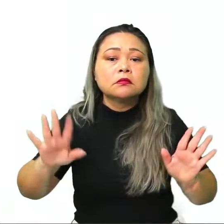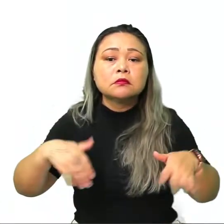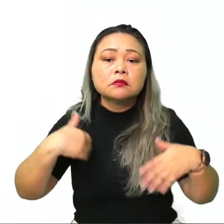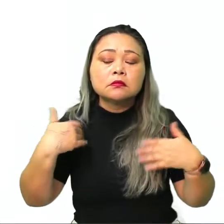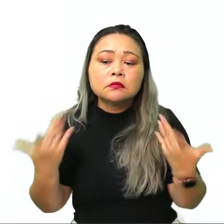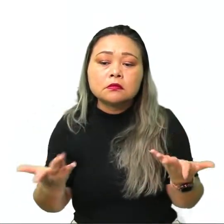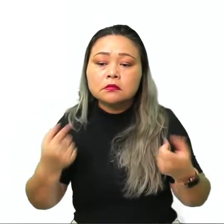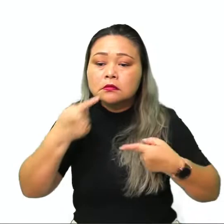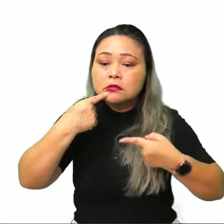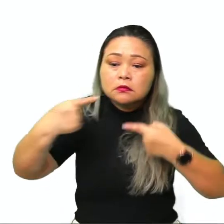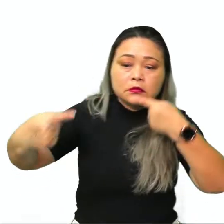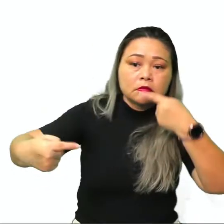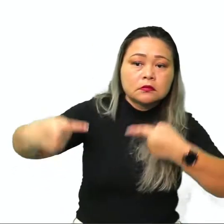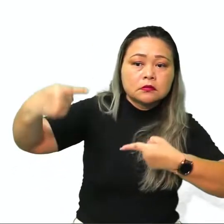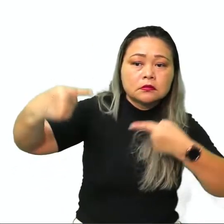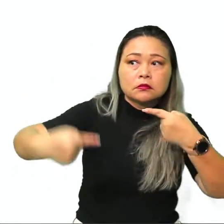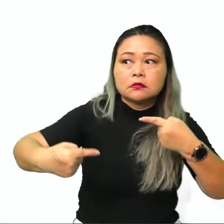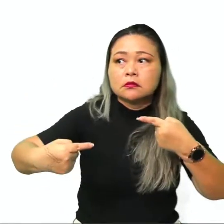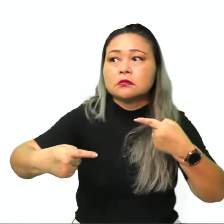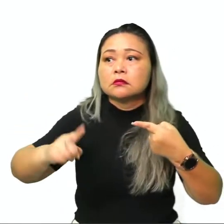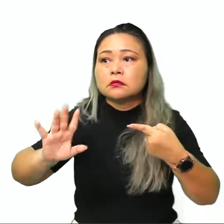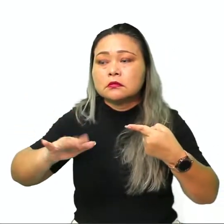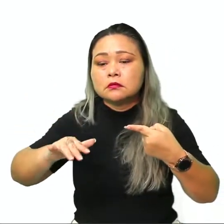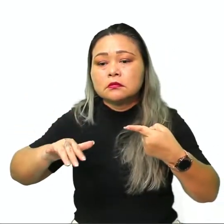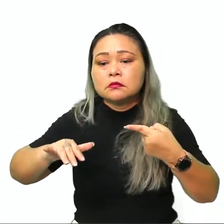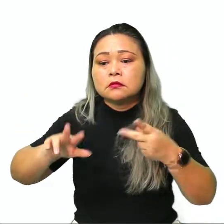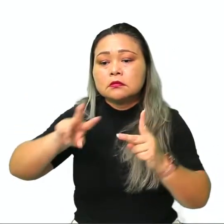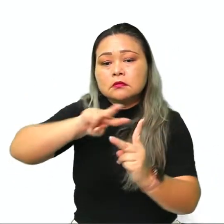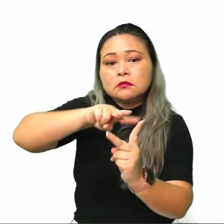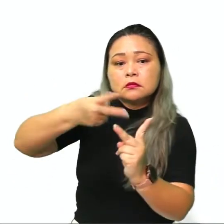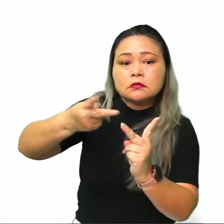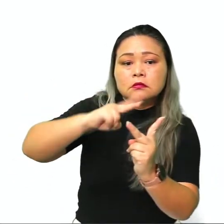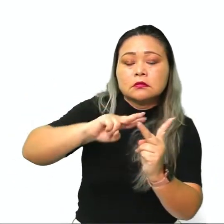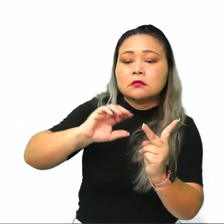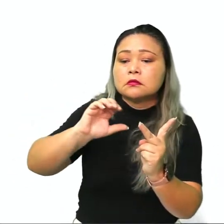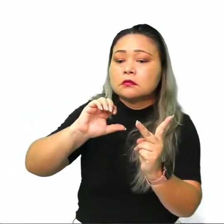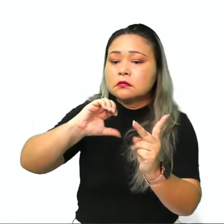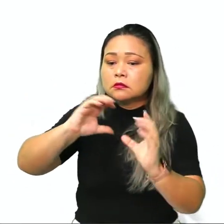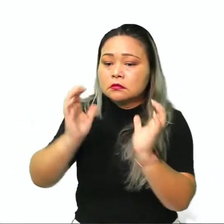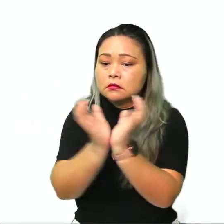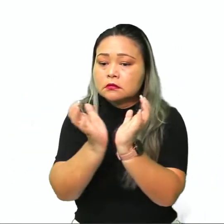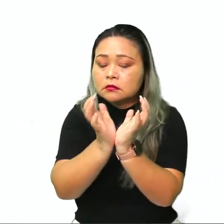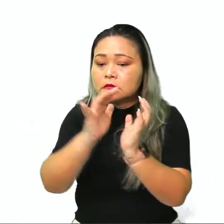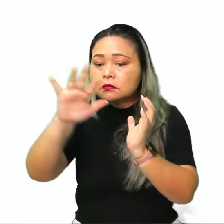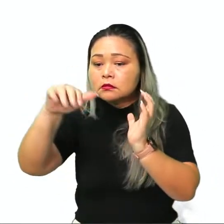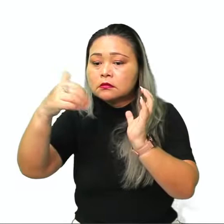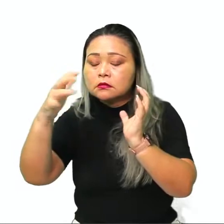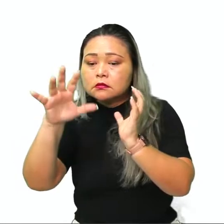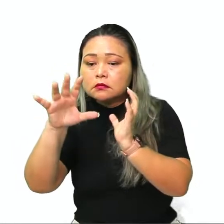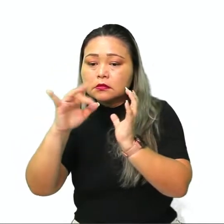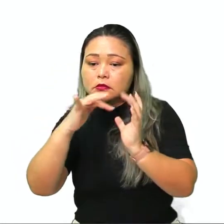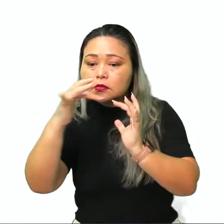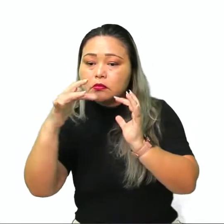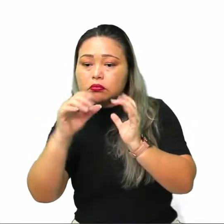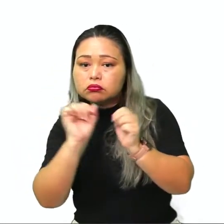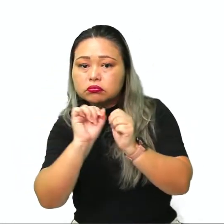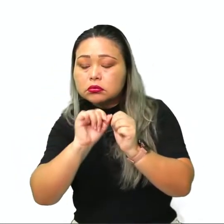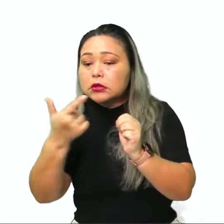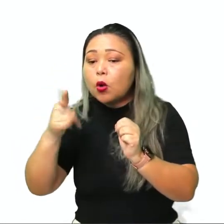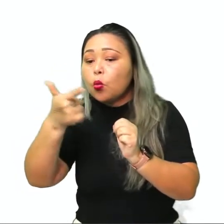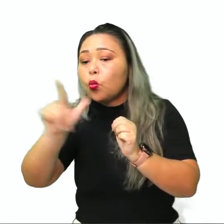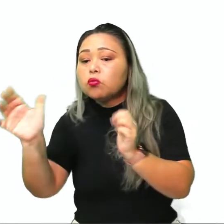Qual o motivo de maior discussão, tá, para a hipótese autotrófica em relação à